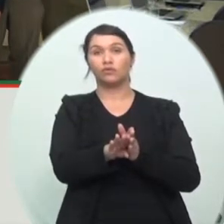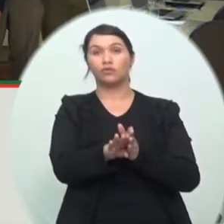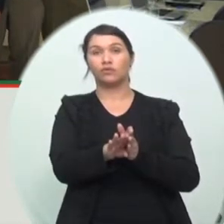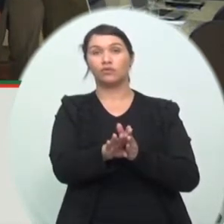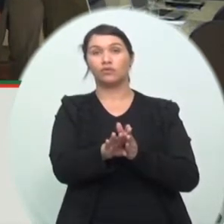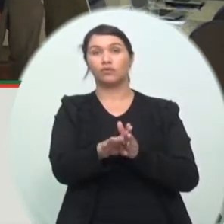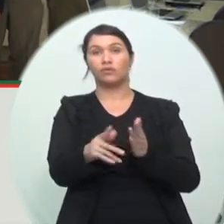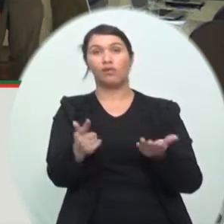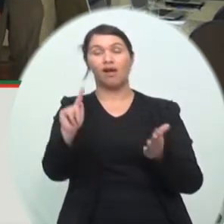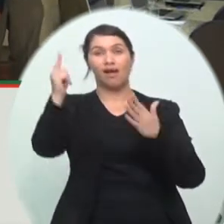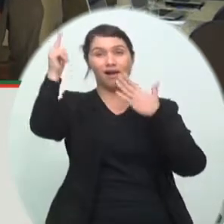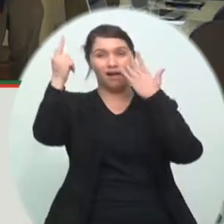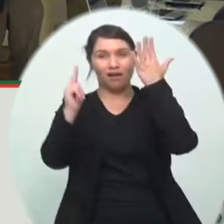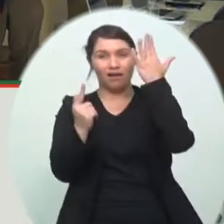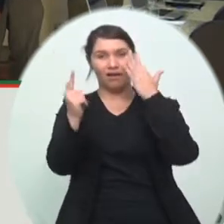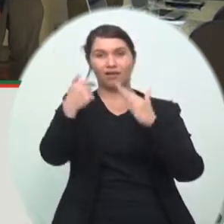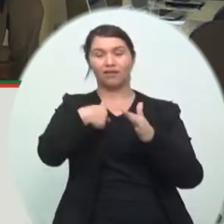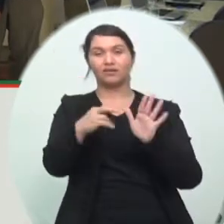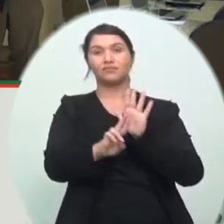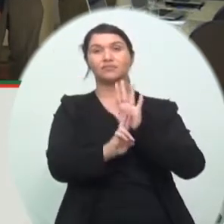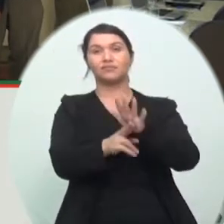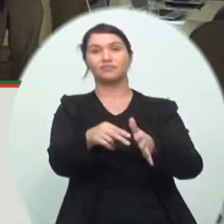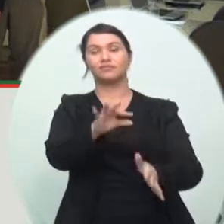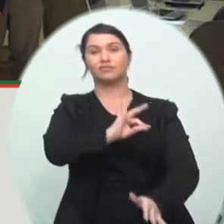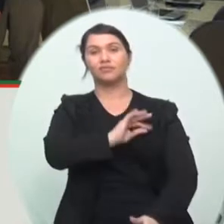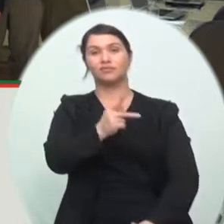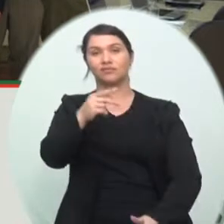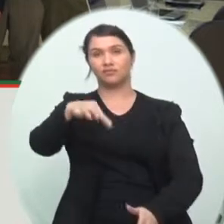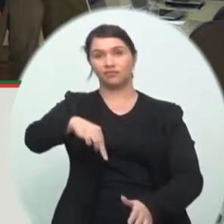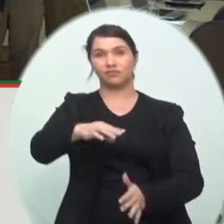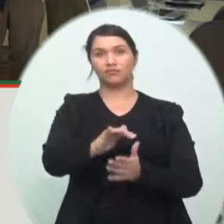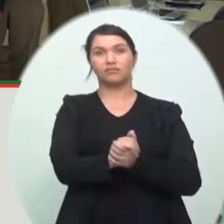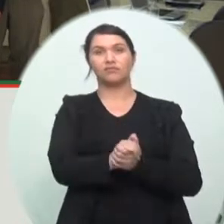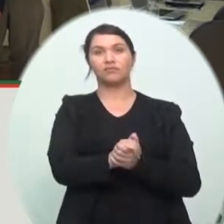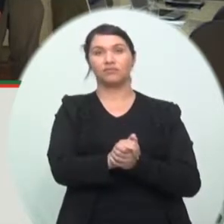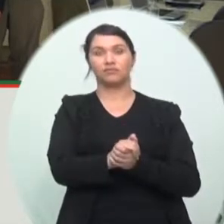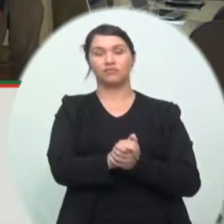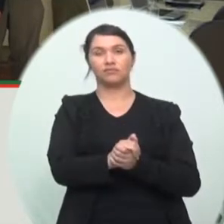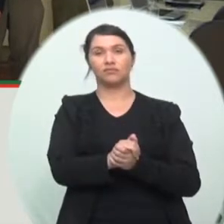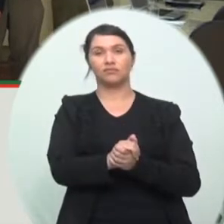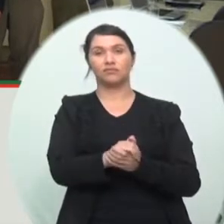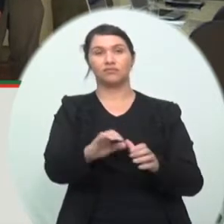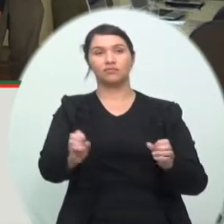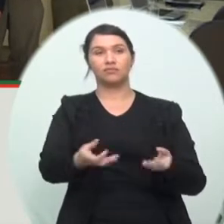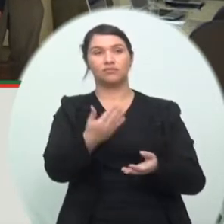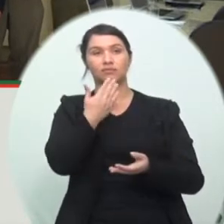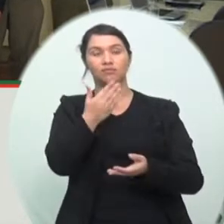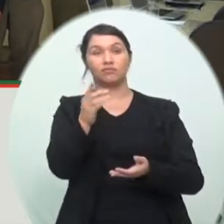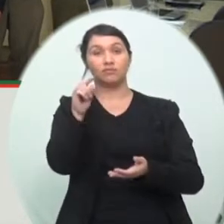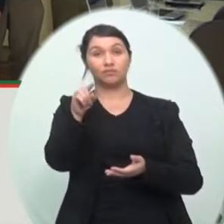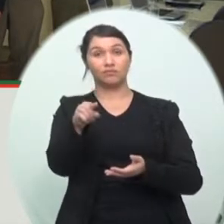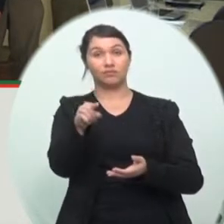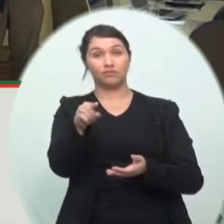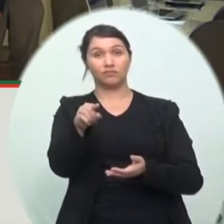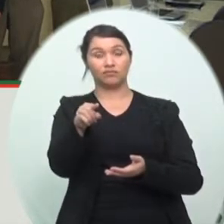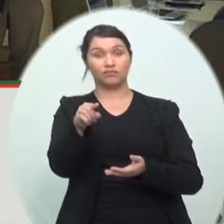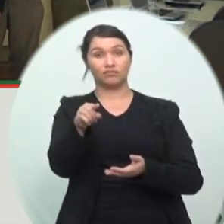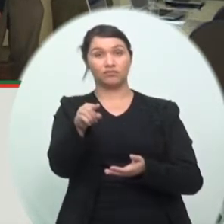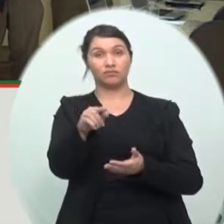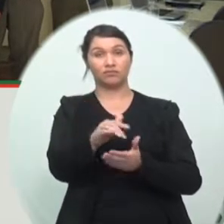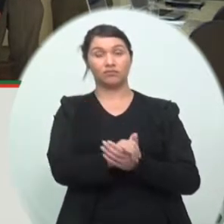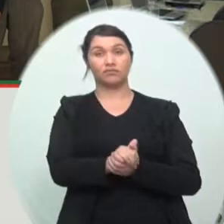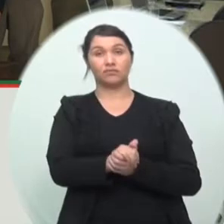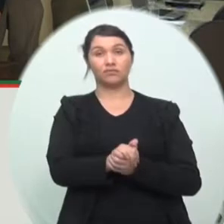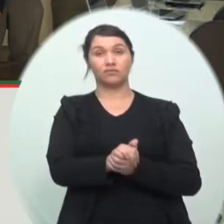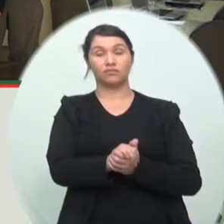seminário, e o coronel, meu comandante, determinou que eu fosse de túnica. Aí eu assim, coronel, com essa farda aqui,